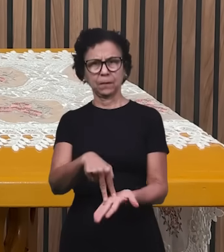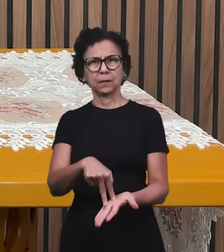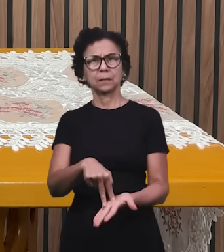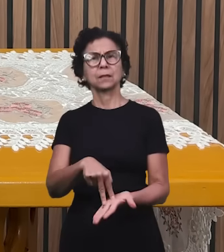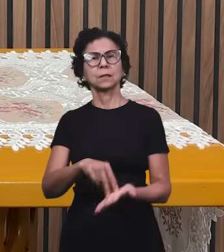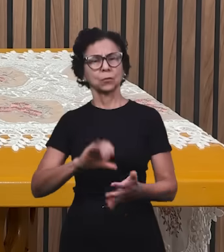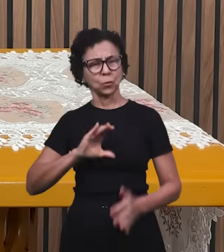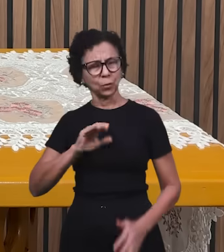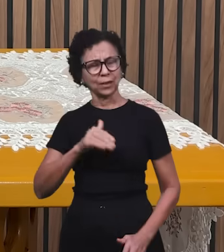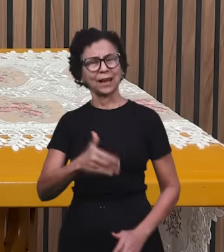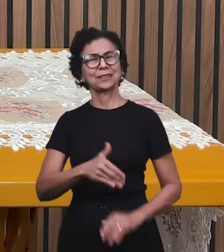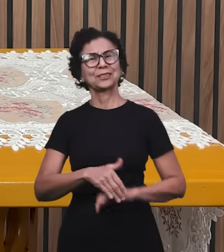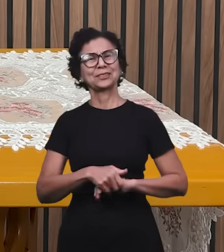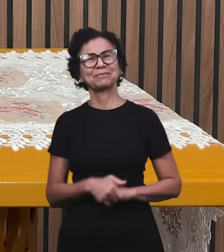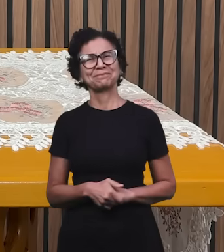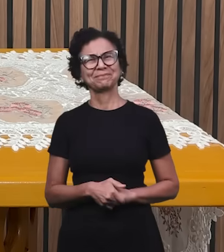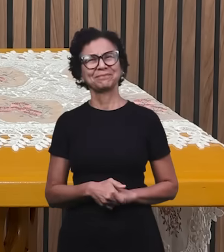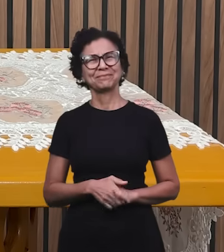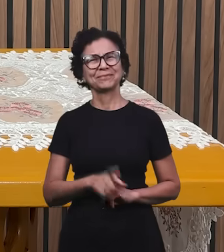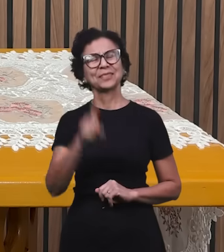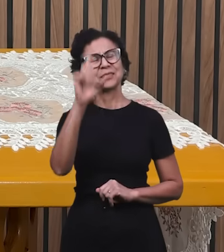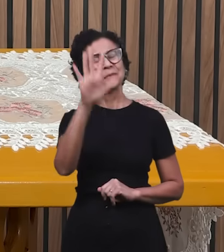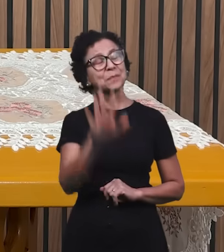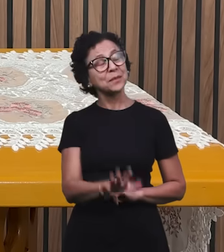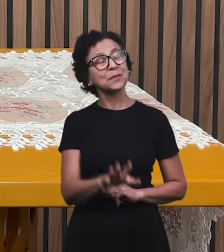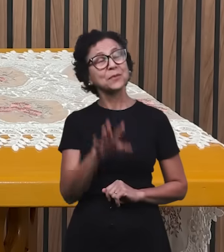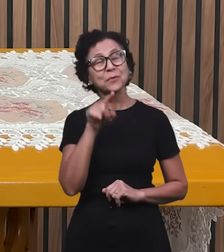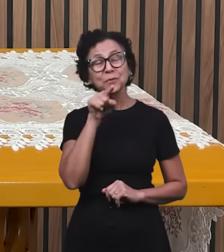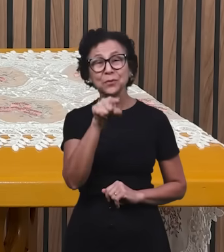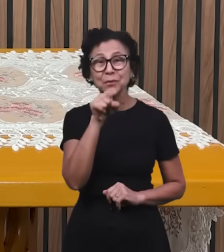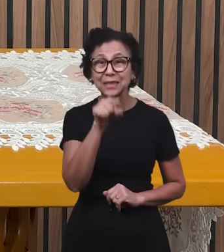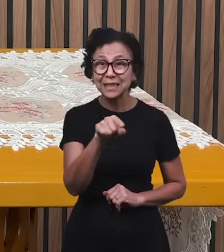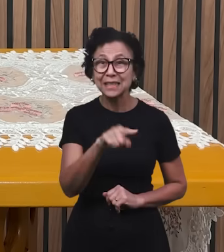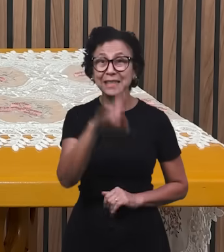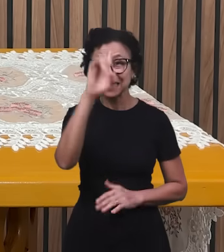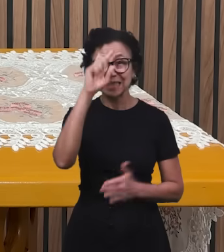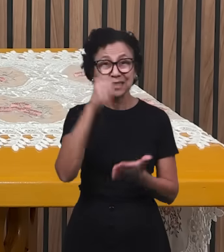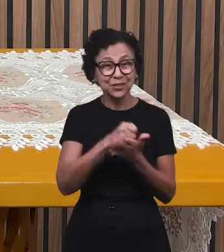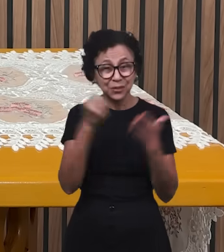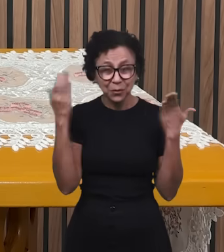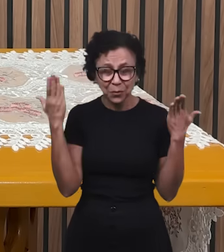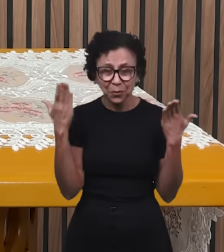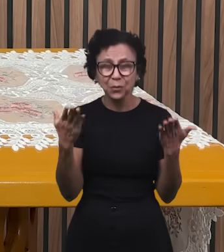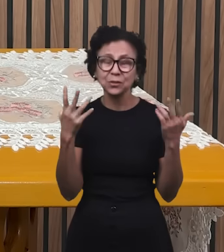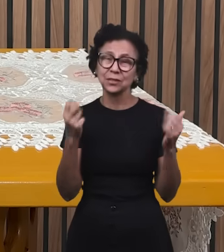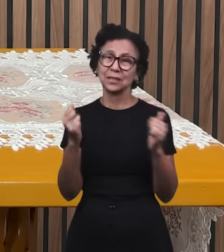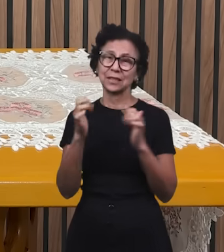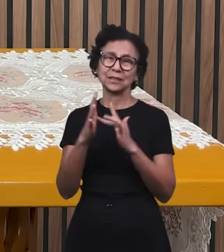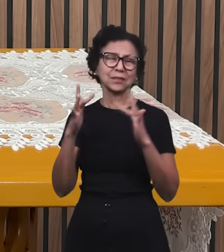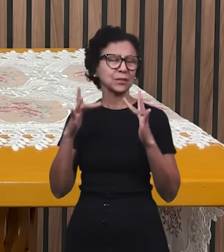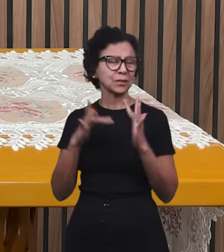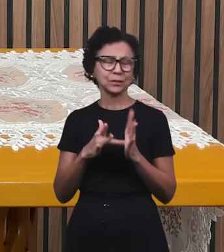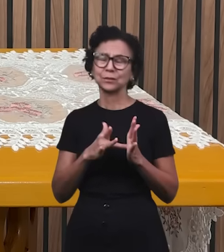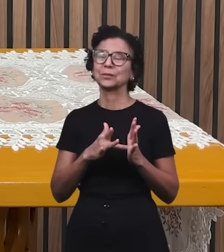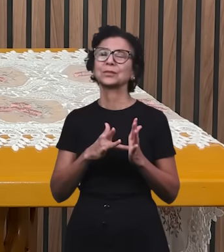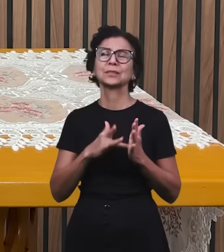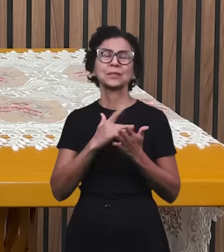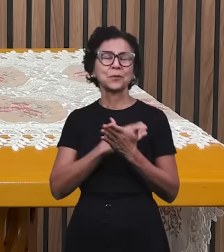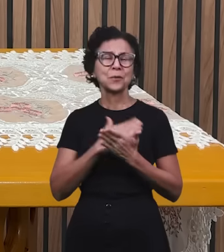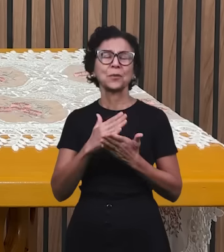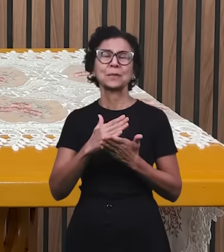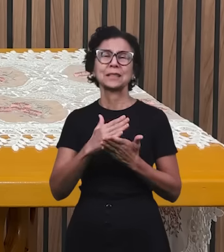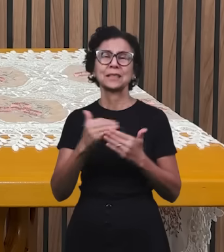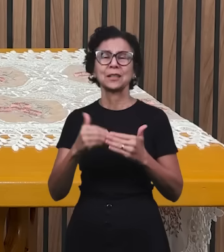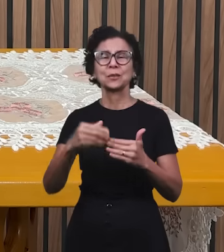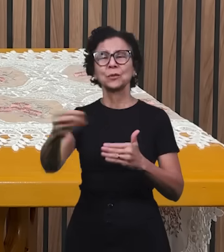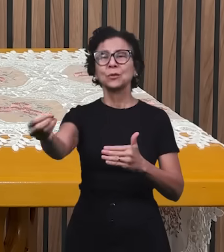levanta-te e anda. Que Deus abençoe você, que você possa tomar essa decisão hoje ao lado do Senhor Jesus e